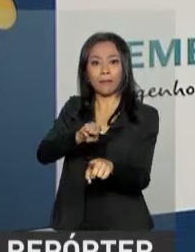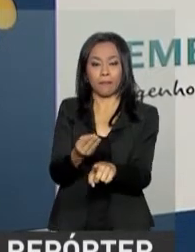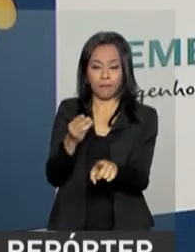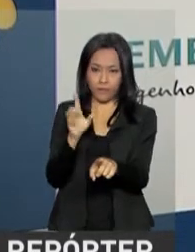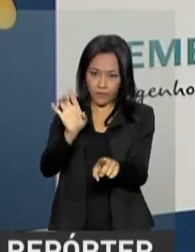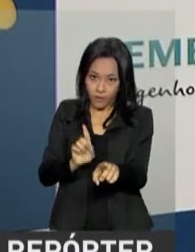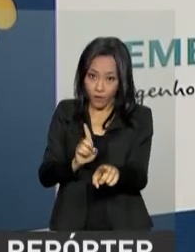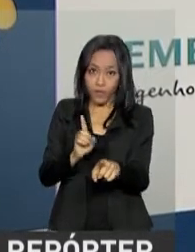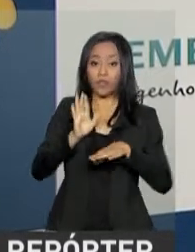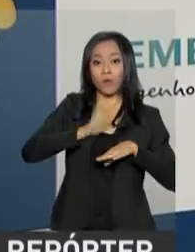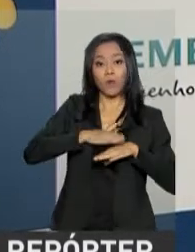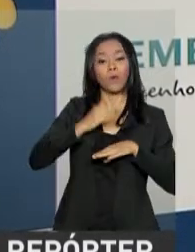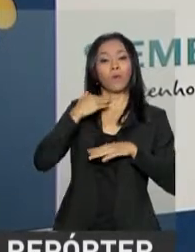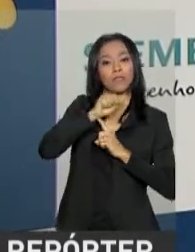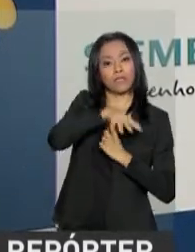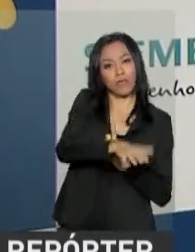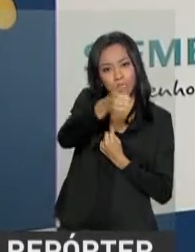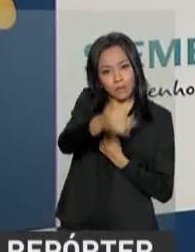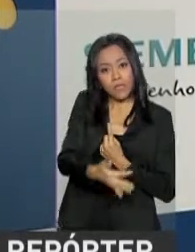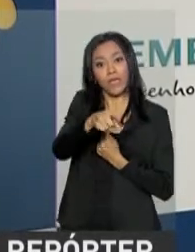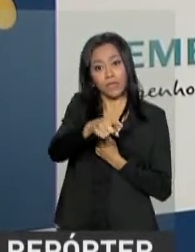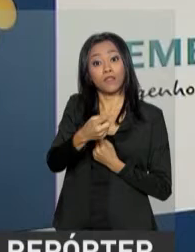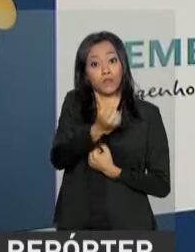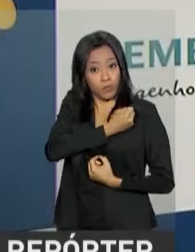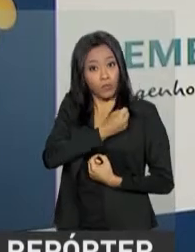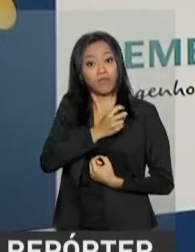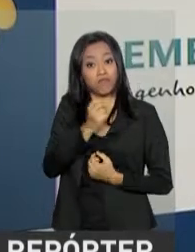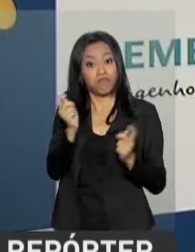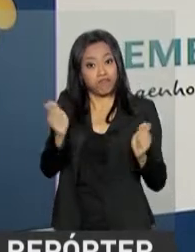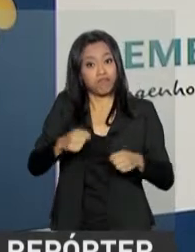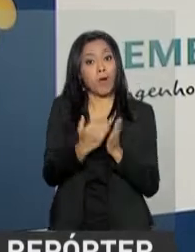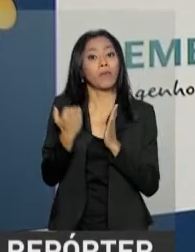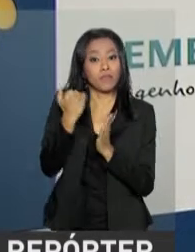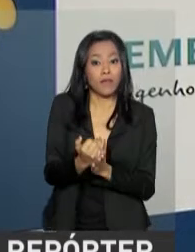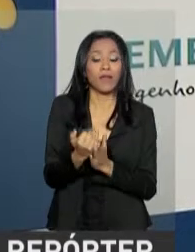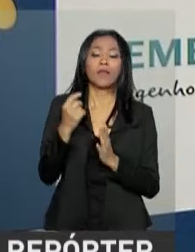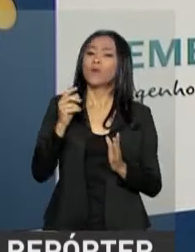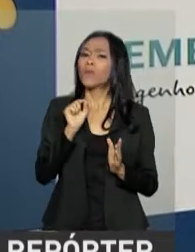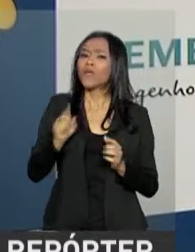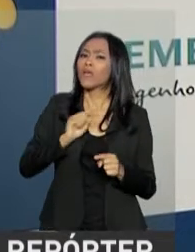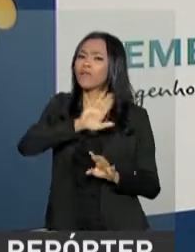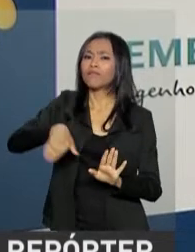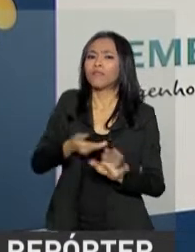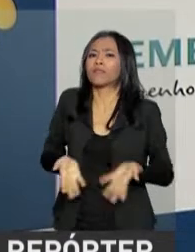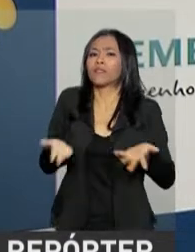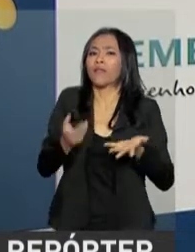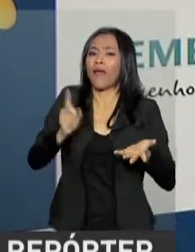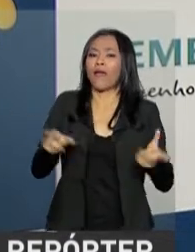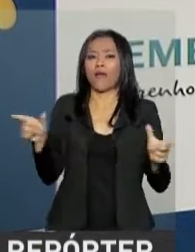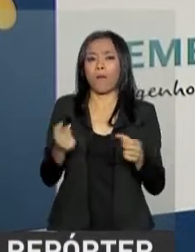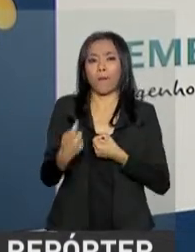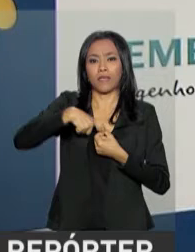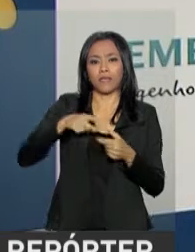passado. Segundo o Banco Central, este fluxo deve aumentar. Uma iniciativa neste sentido é a parceria entre a Apex e